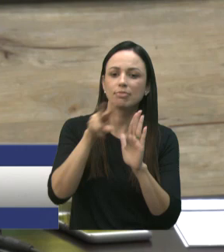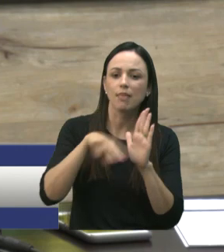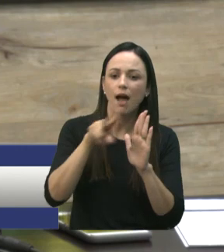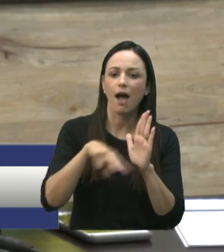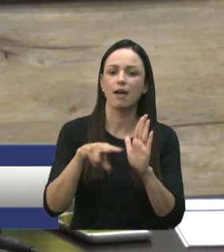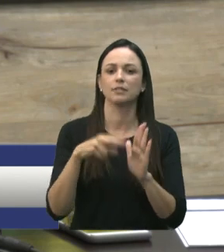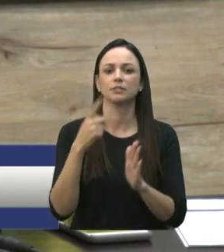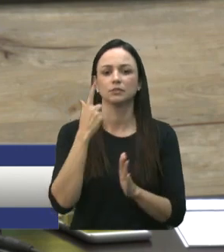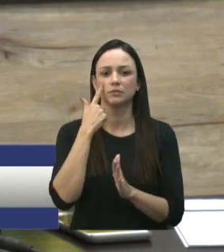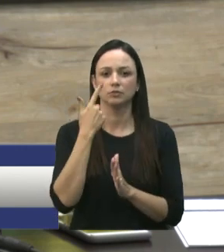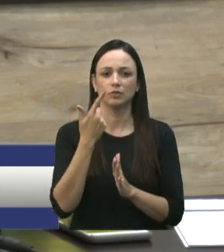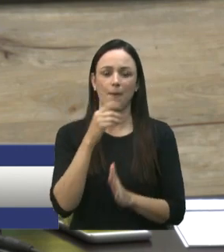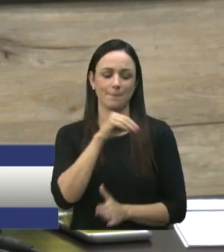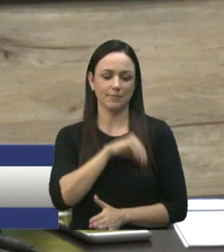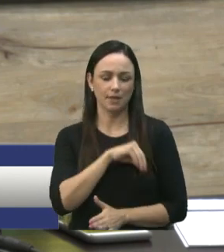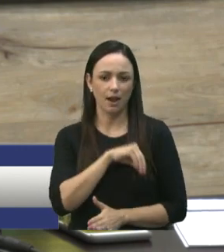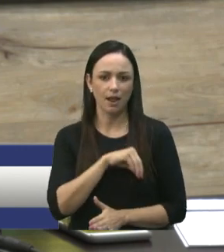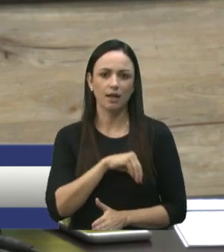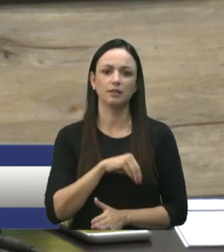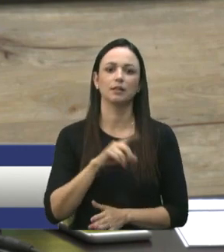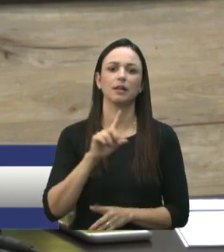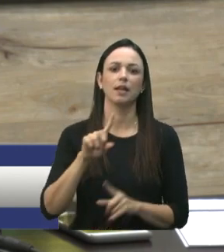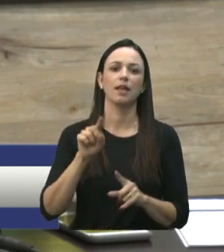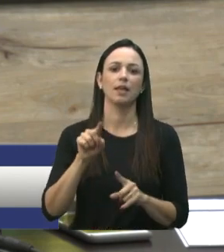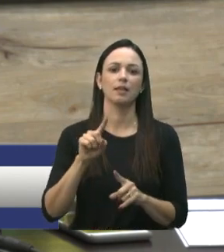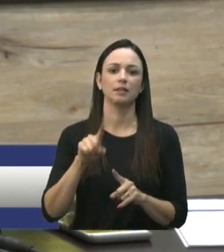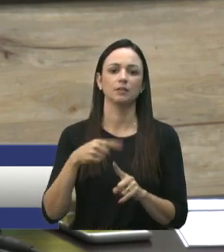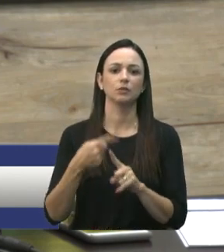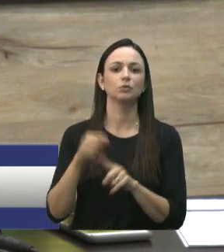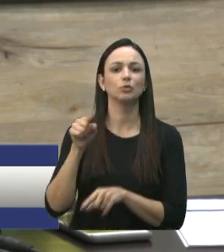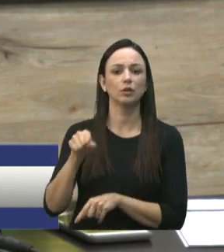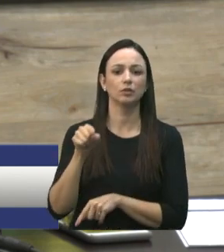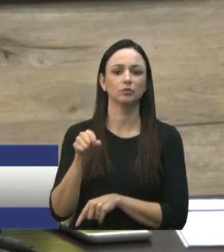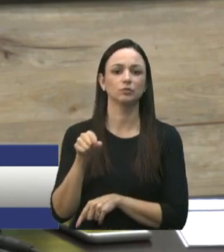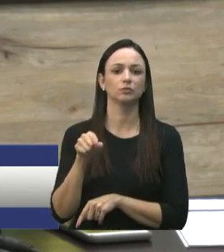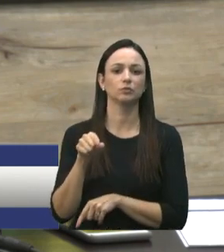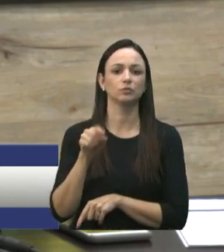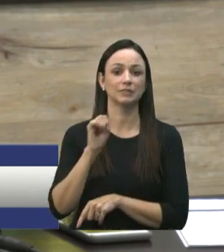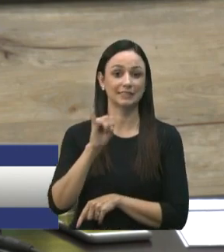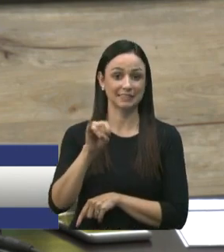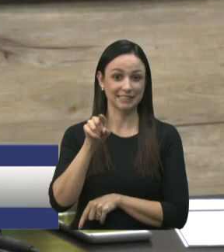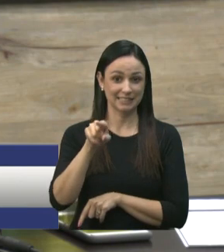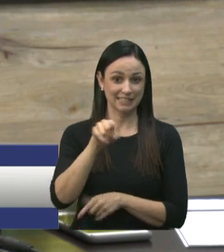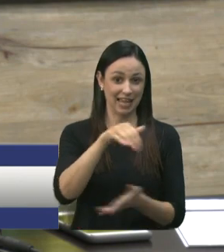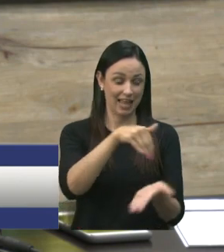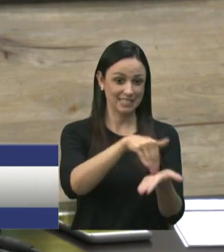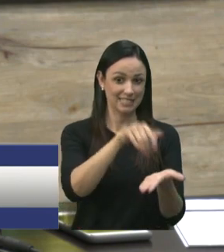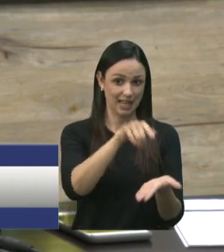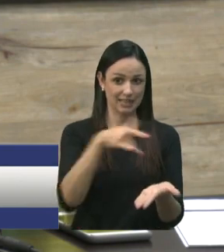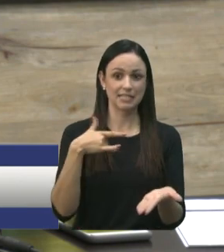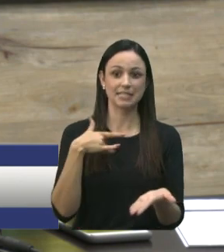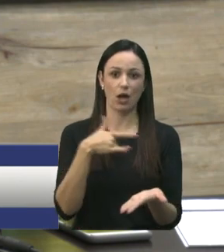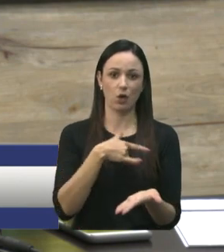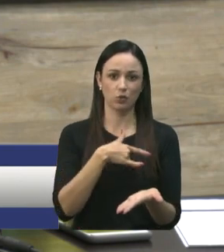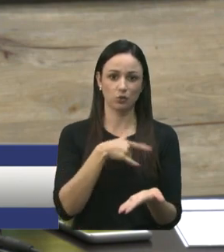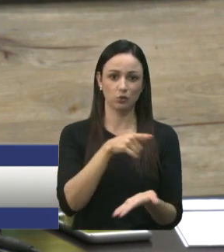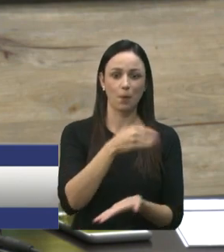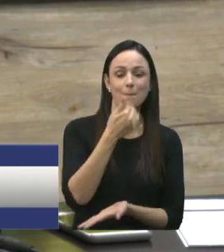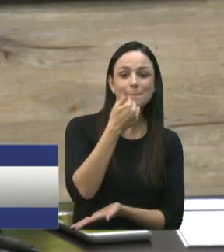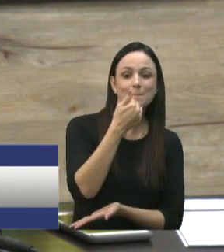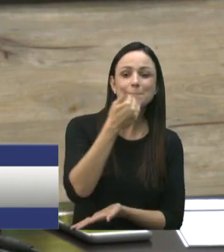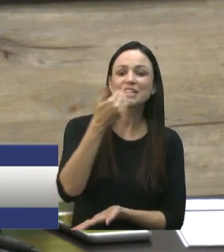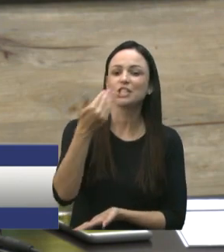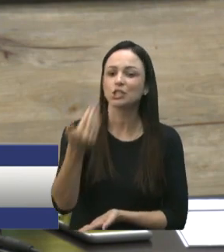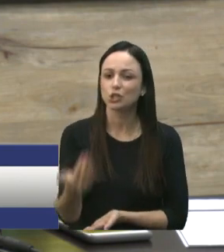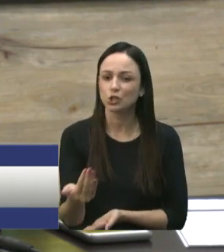referente, atinente à folha de pagamento e tudo mais, é em cima dessa questão. Se a Secretaria da Saúde